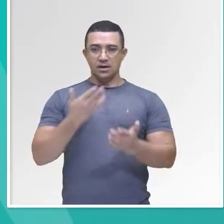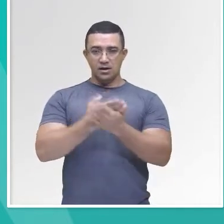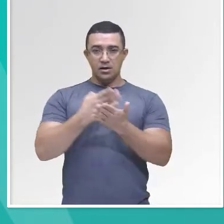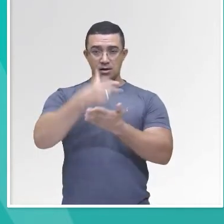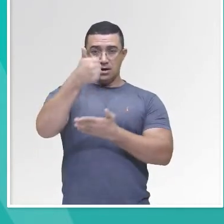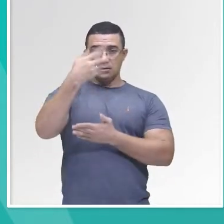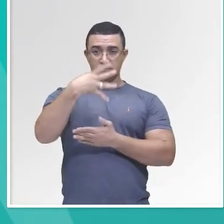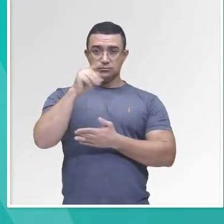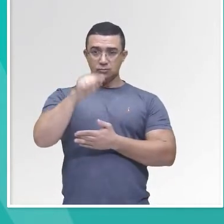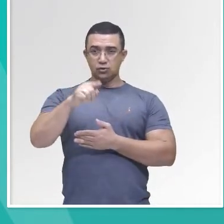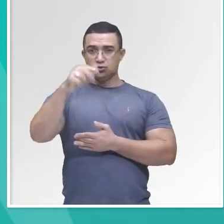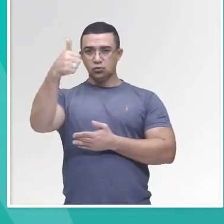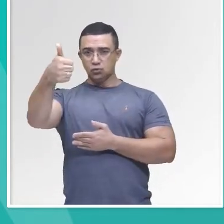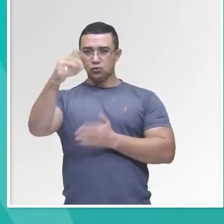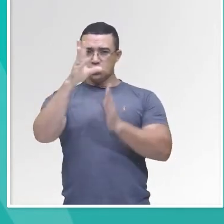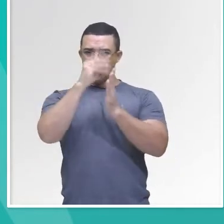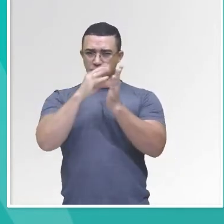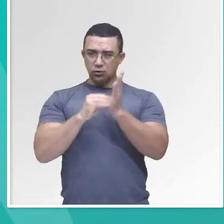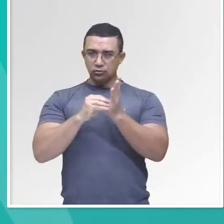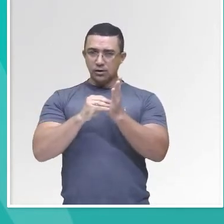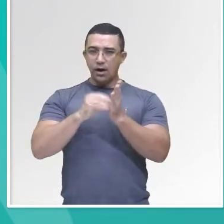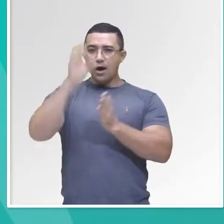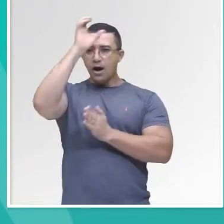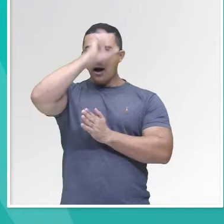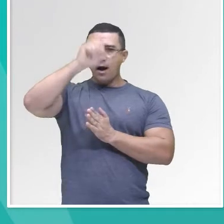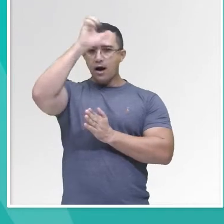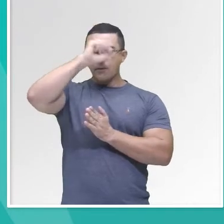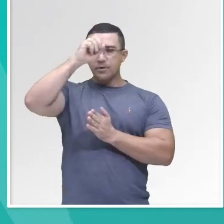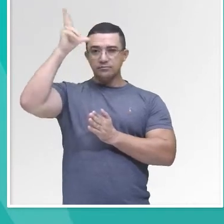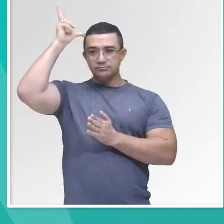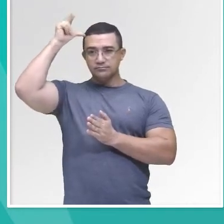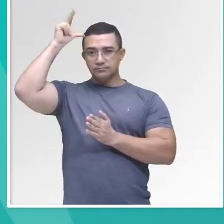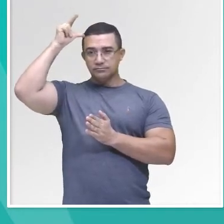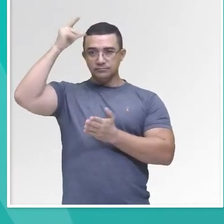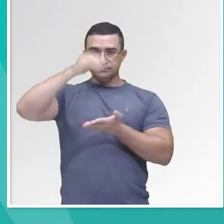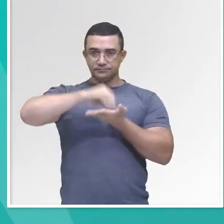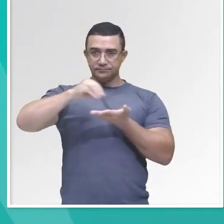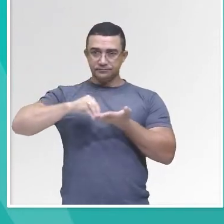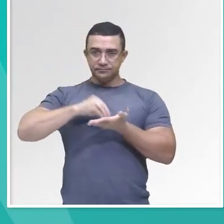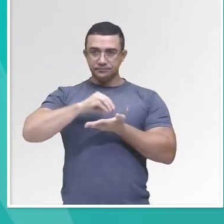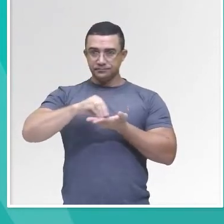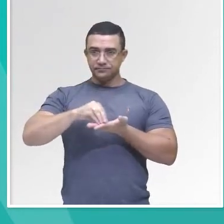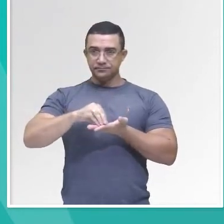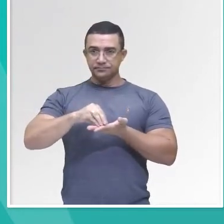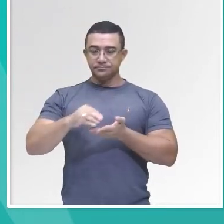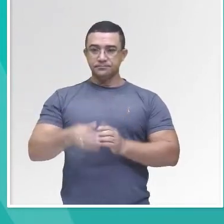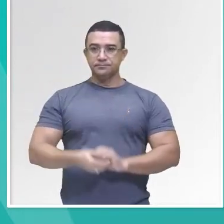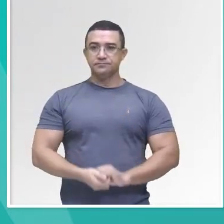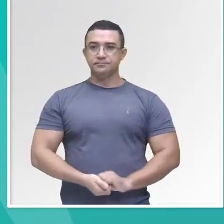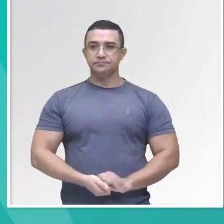Aula 14.1. Conteúdo: aprendizagem do xadrez.